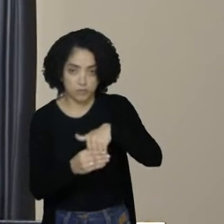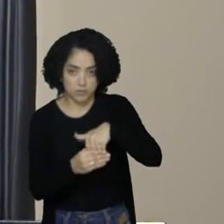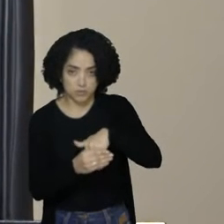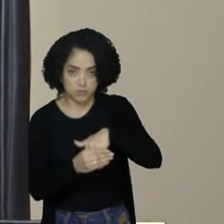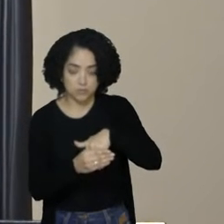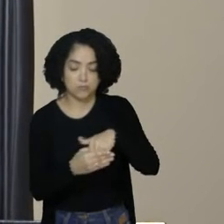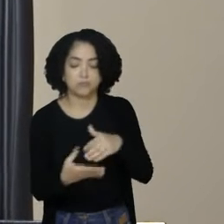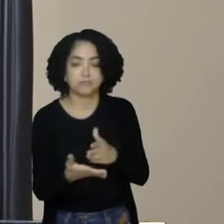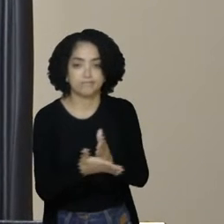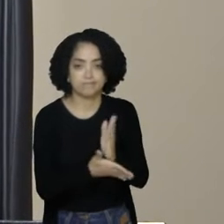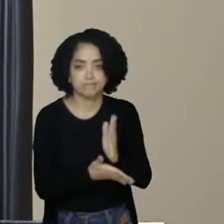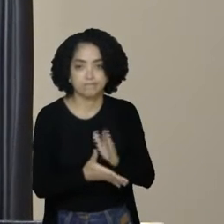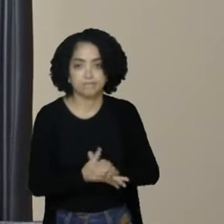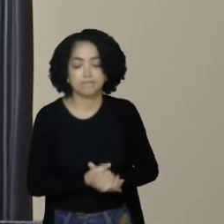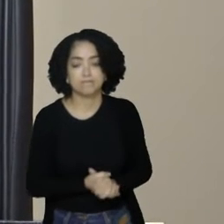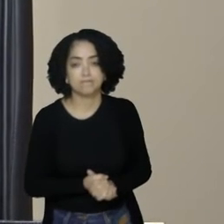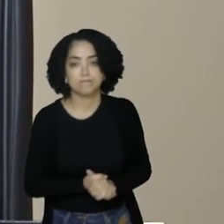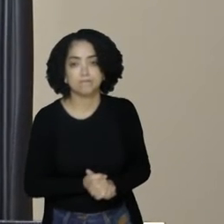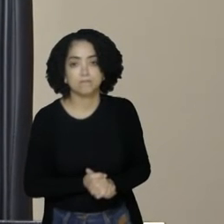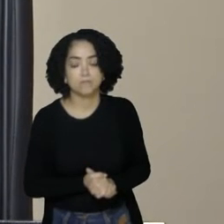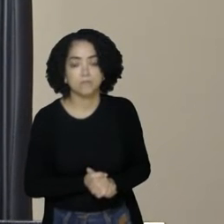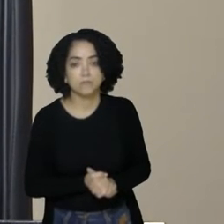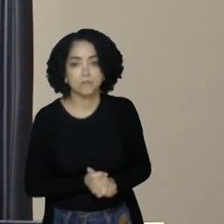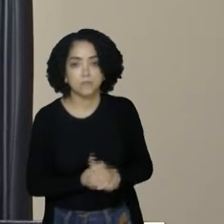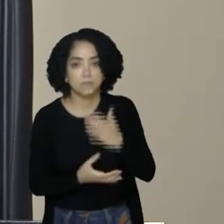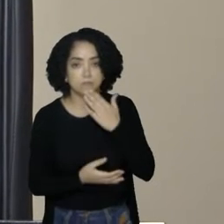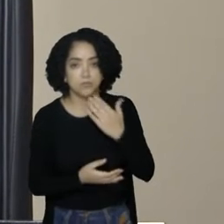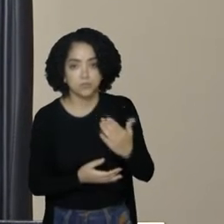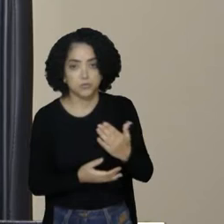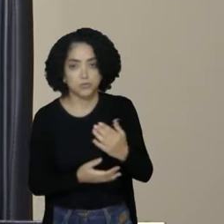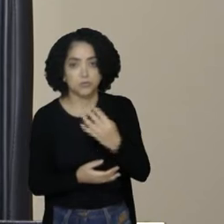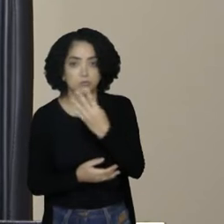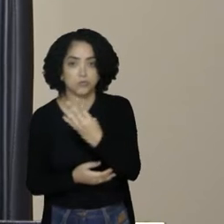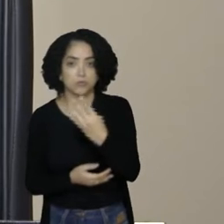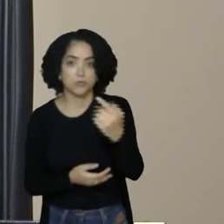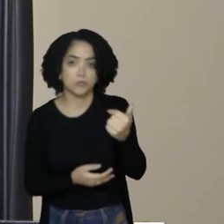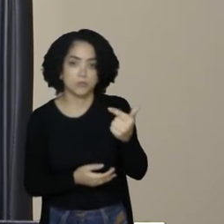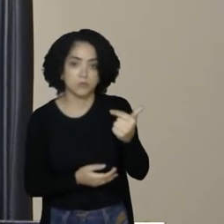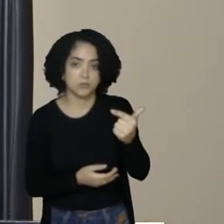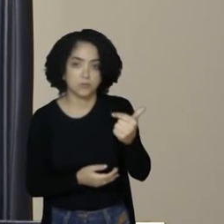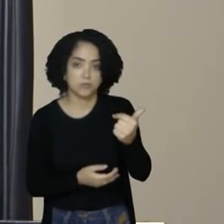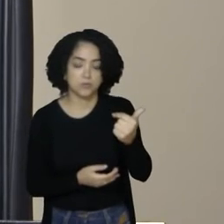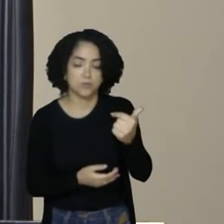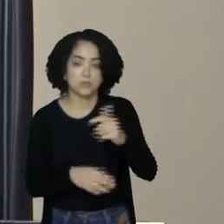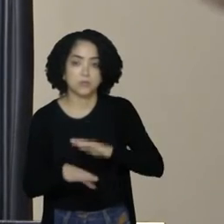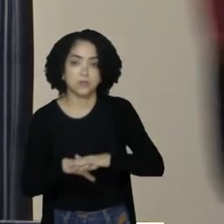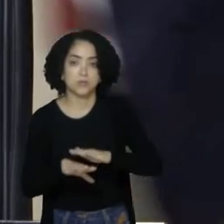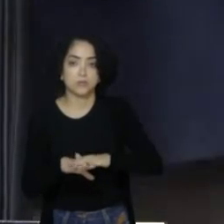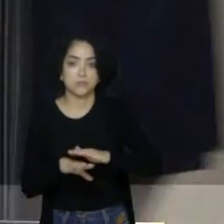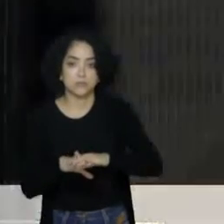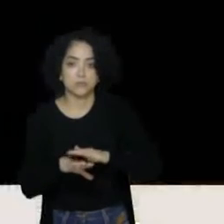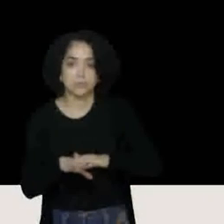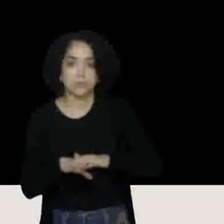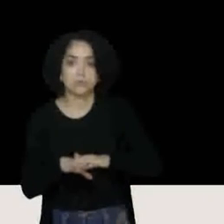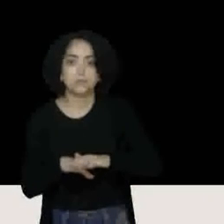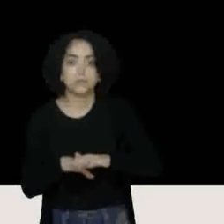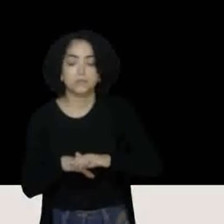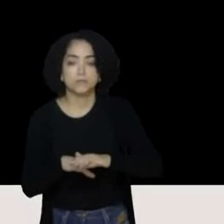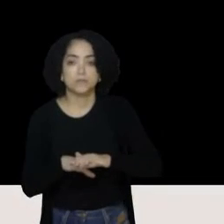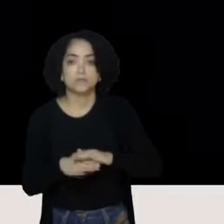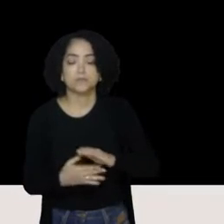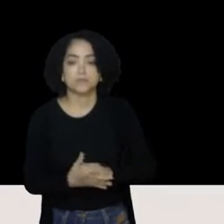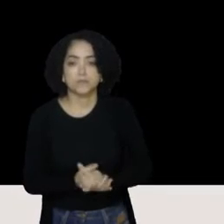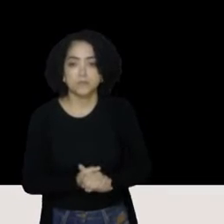está aprovado o pedido de informação. Pedido de informação 412, autor deputado Sargento Lima,